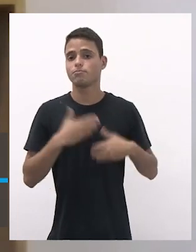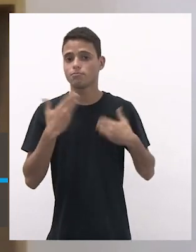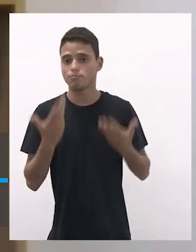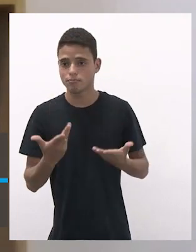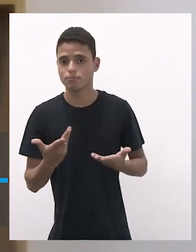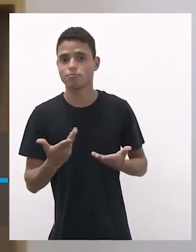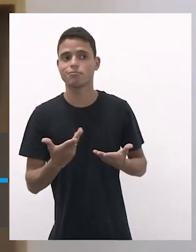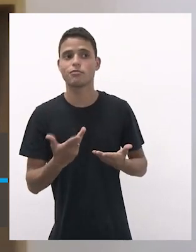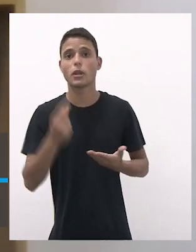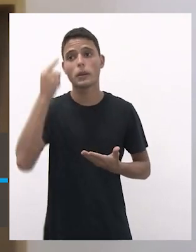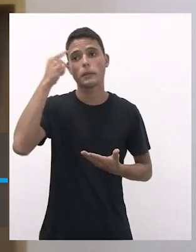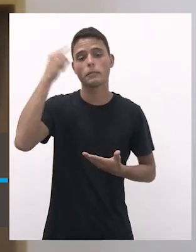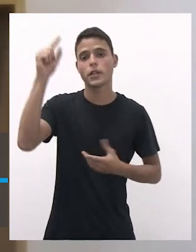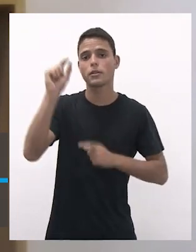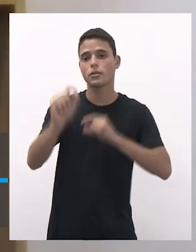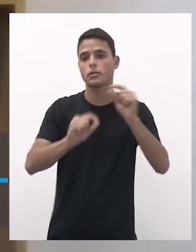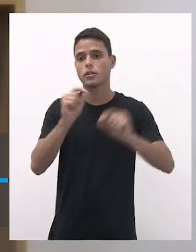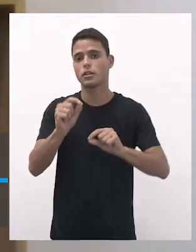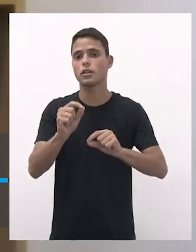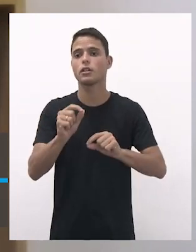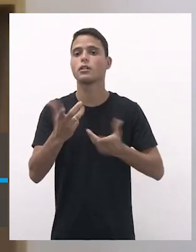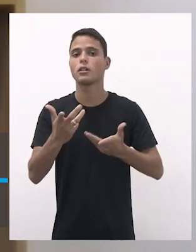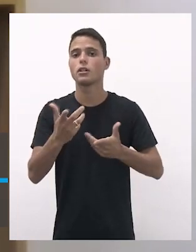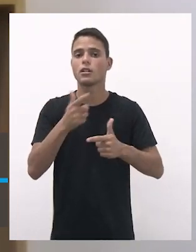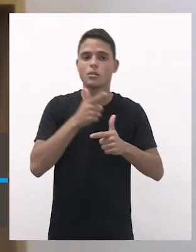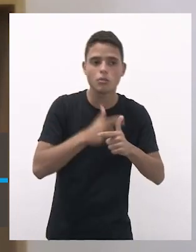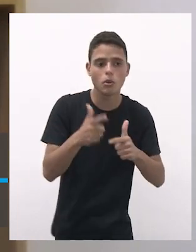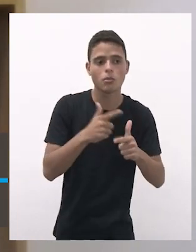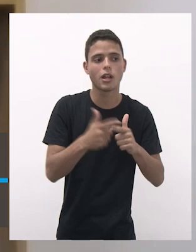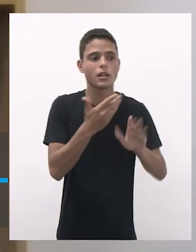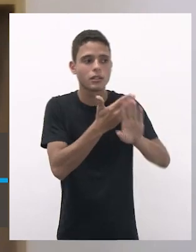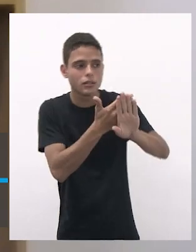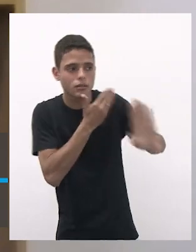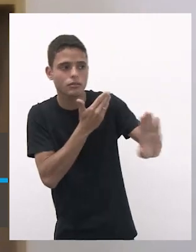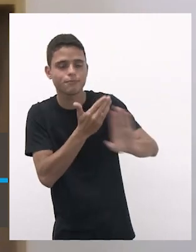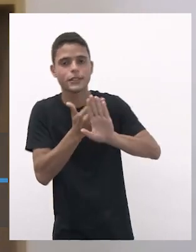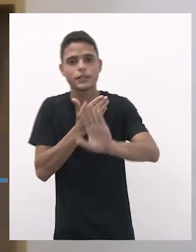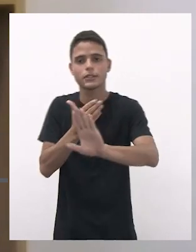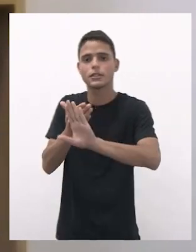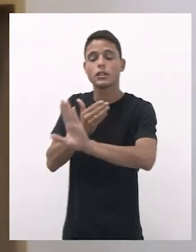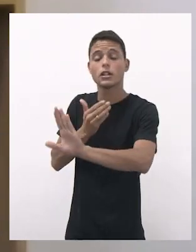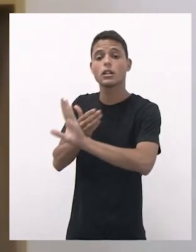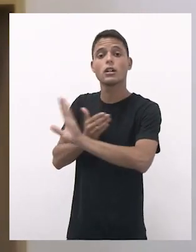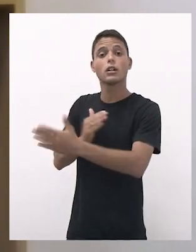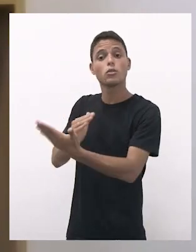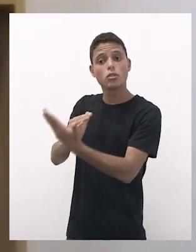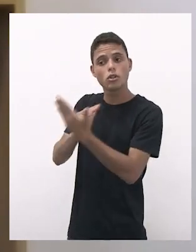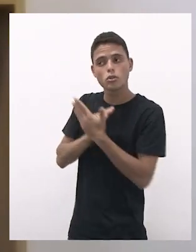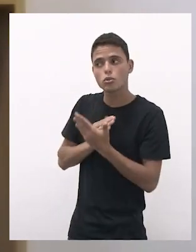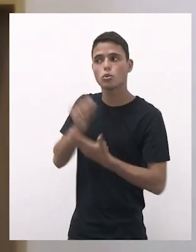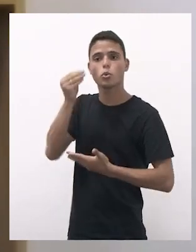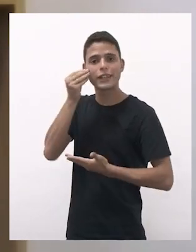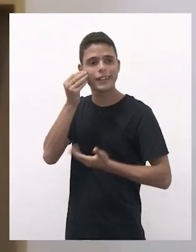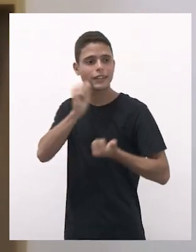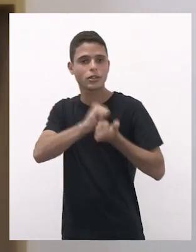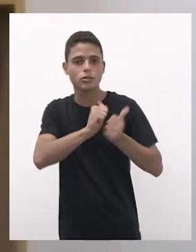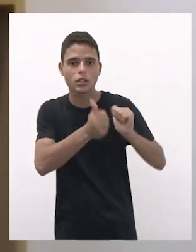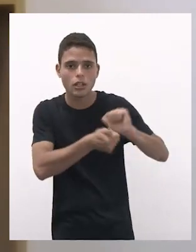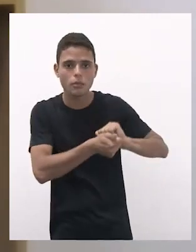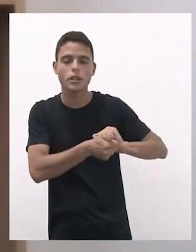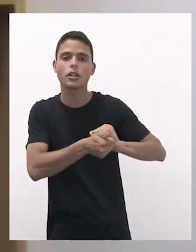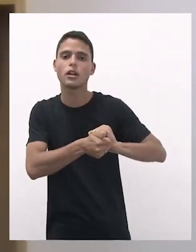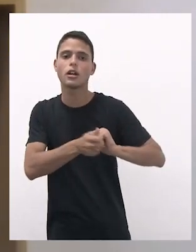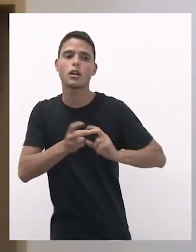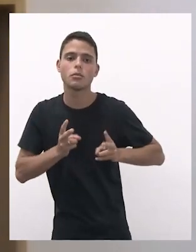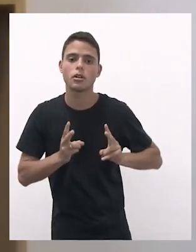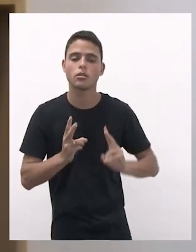avalio que o problema do isolamento fez com que nós buscássemos alternativas para continuar com o